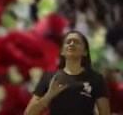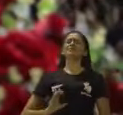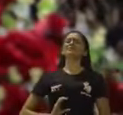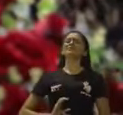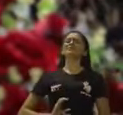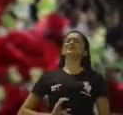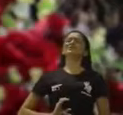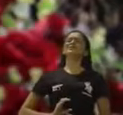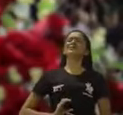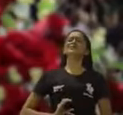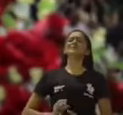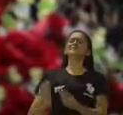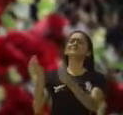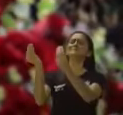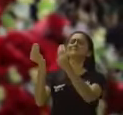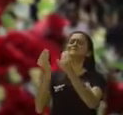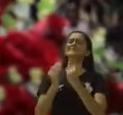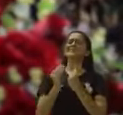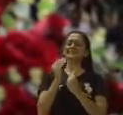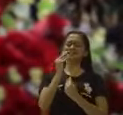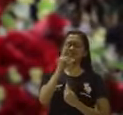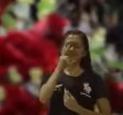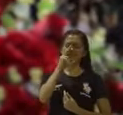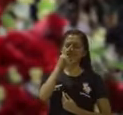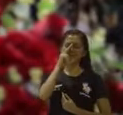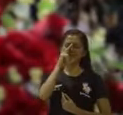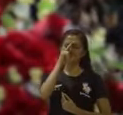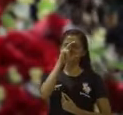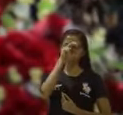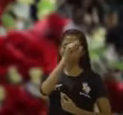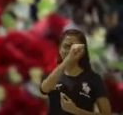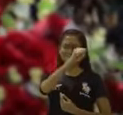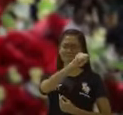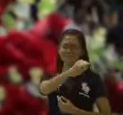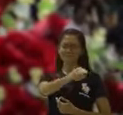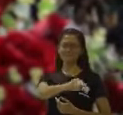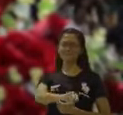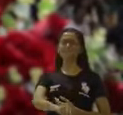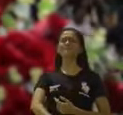naquele que me fortalece.